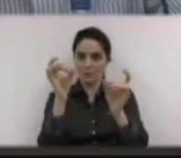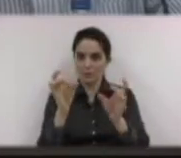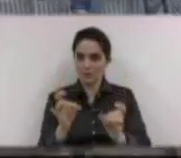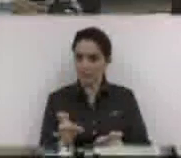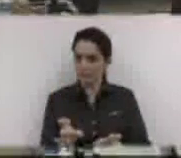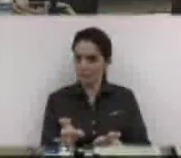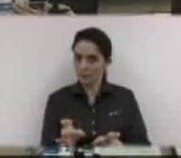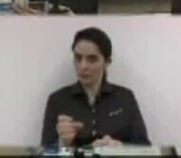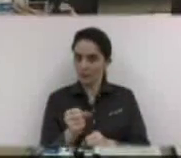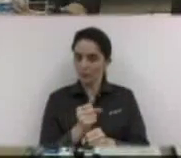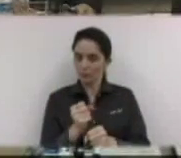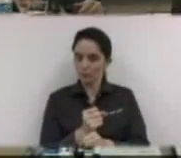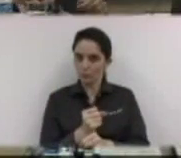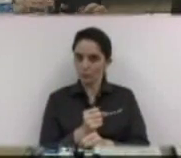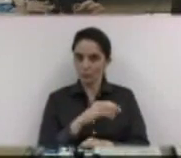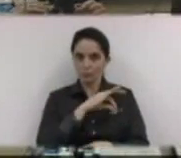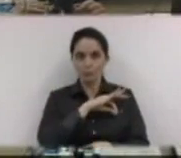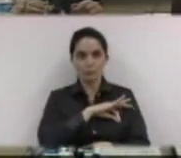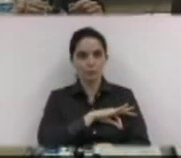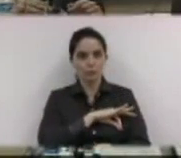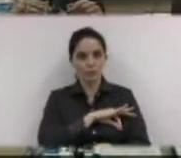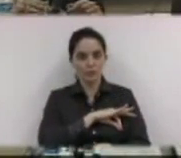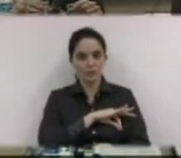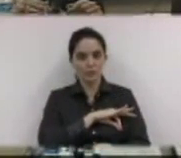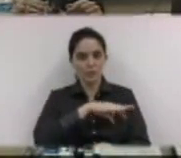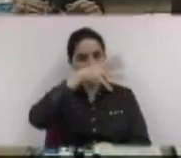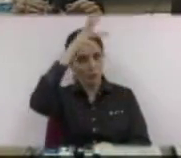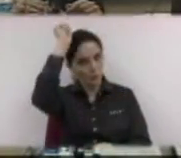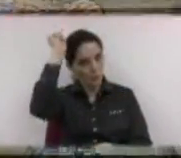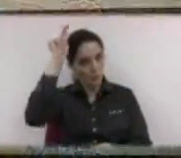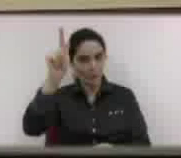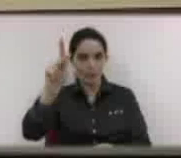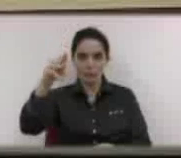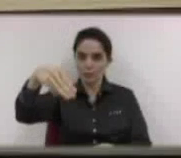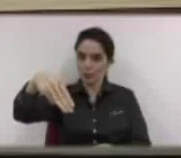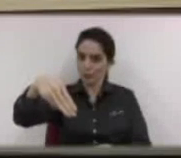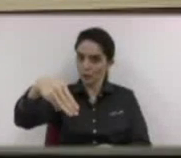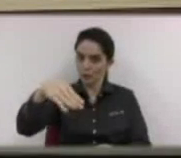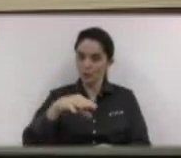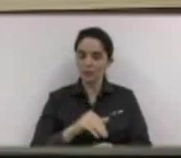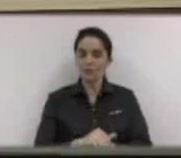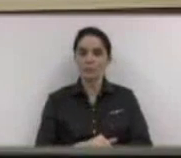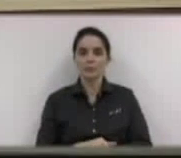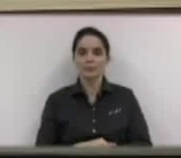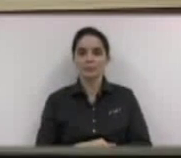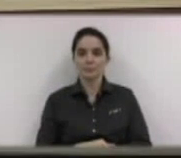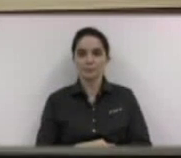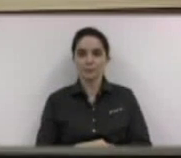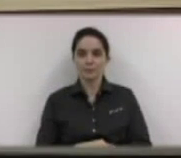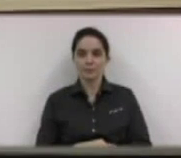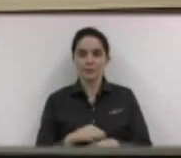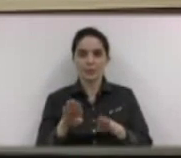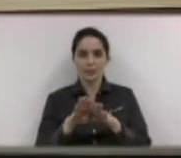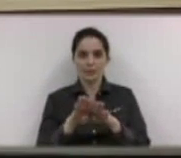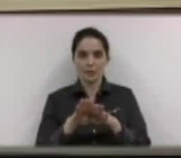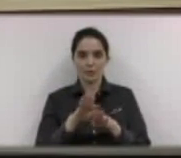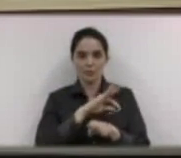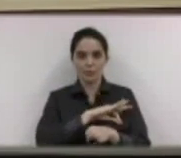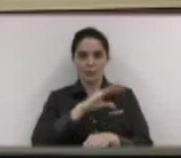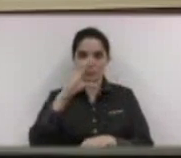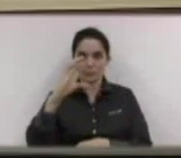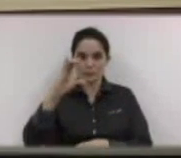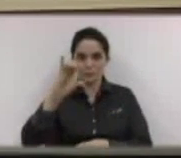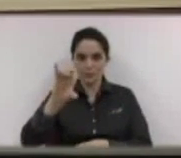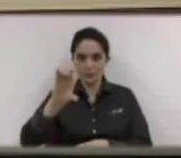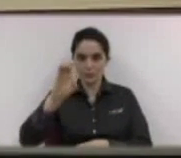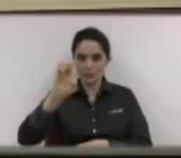Policial Civil Militar, Policial Militar Bombeiro e Guarda Civil e também Policial Científico